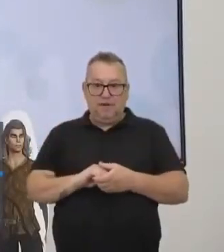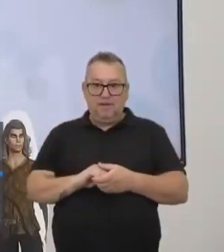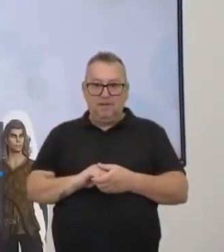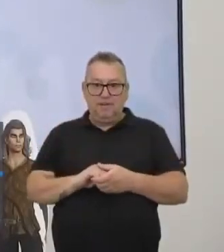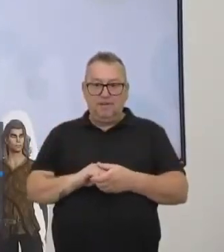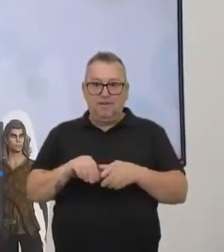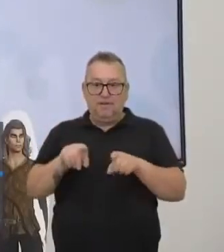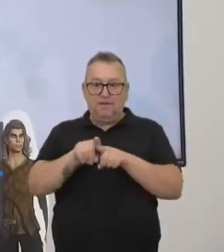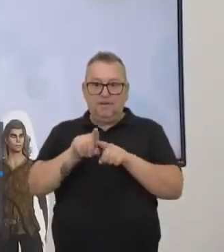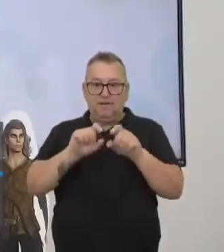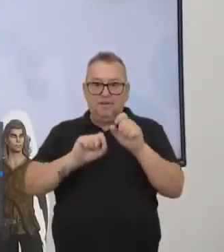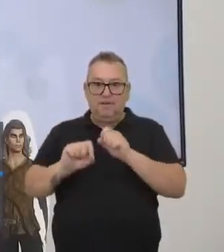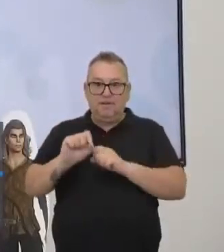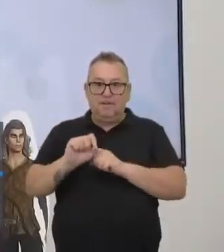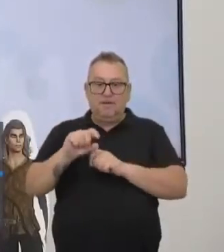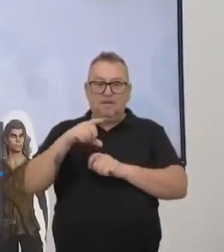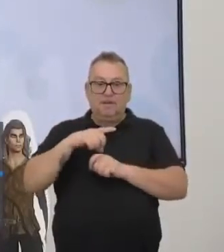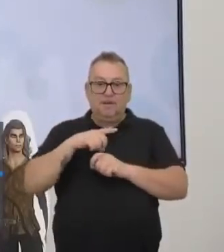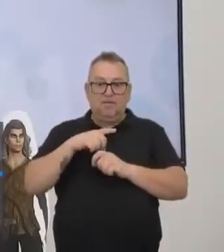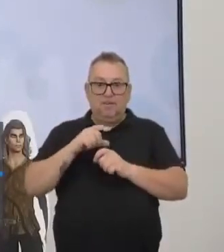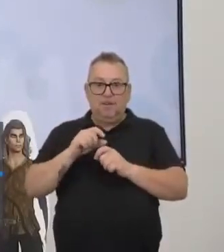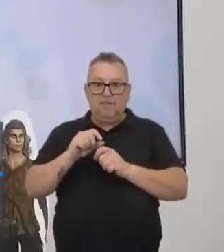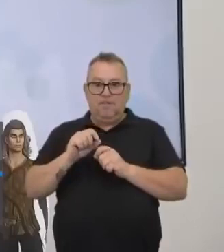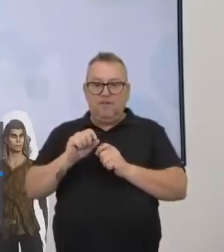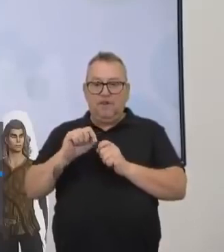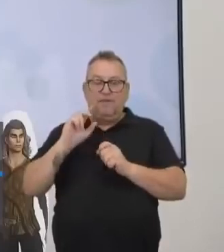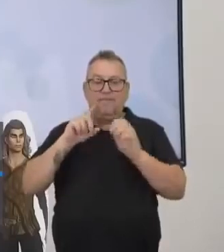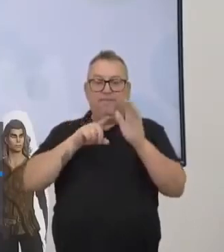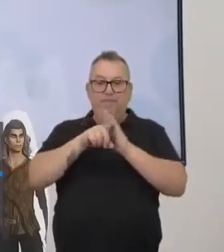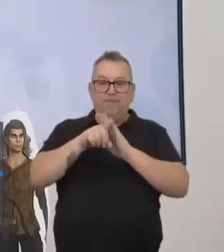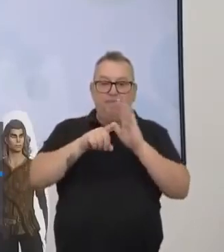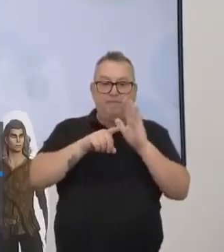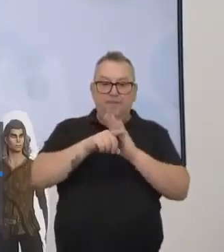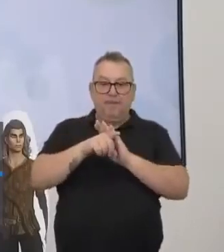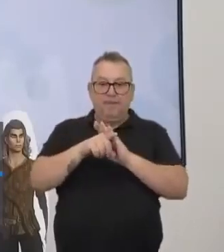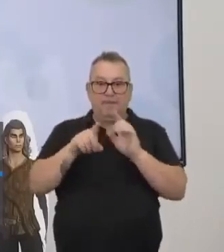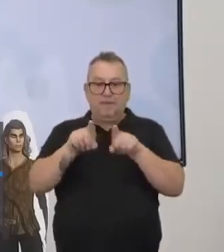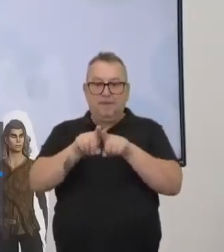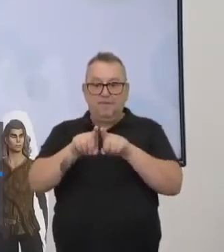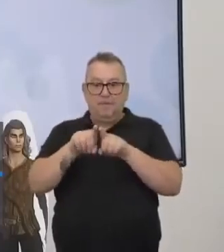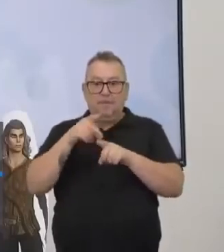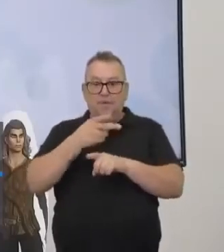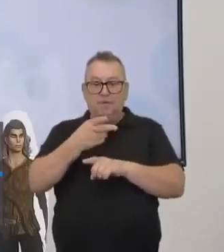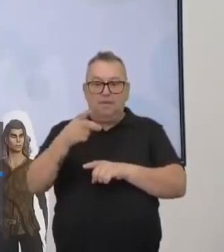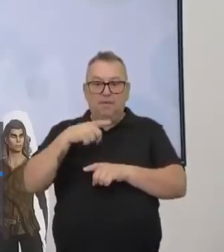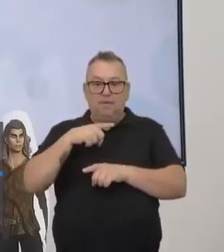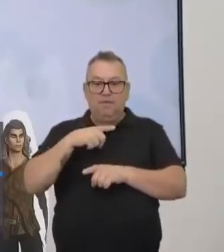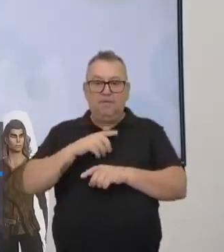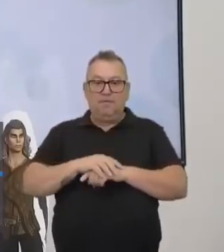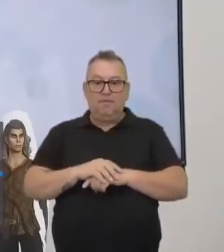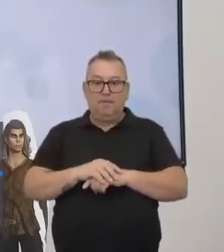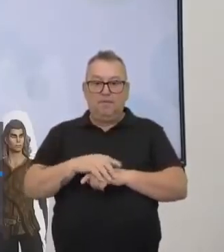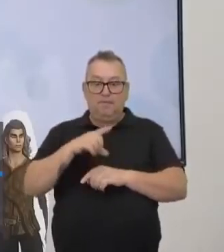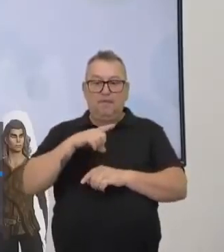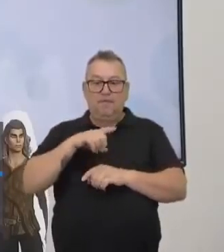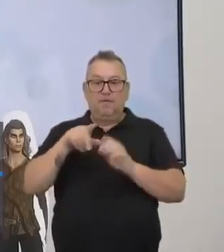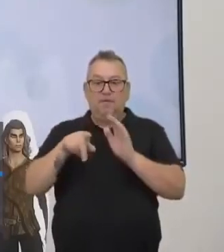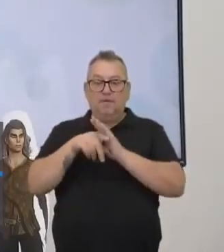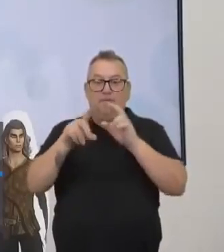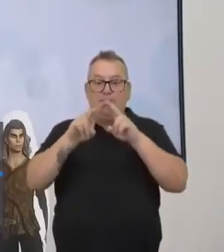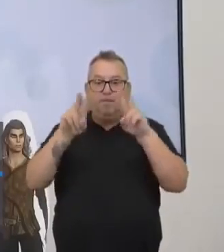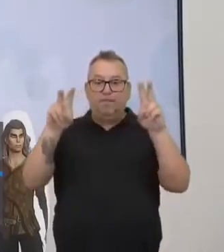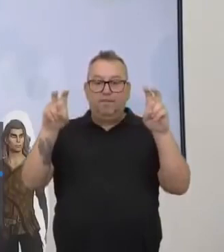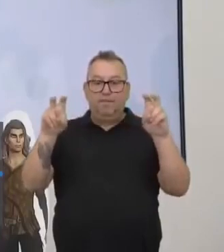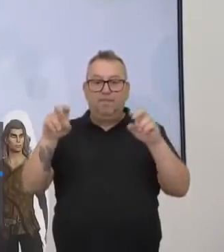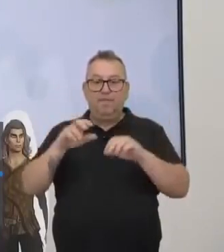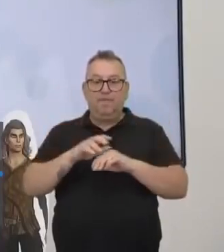nossos personagens dessa aula. Fiquem à vontade para colocar aqui as considerações de vocês, os pontos de vista de vocês acerca do assunto. Está bem,